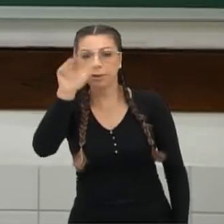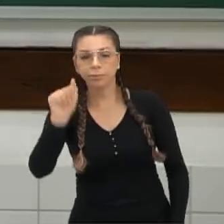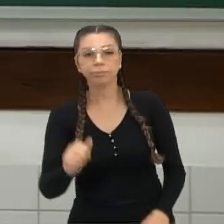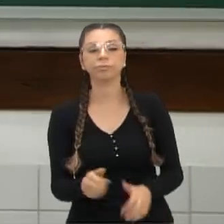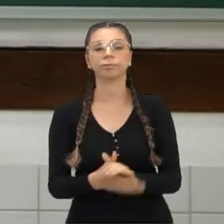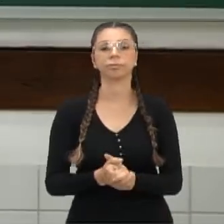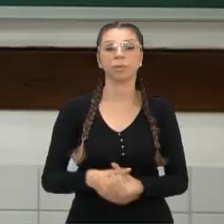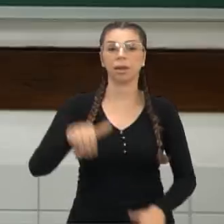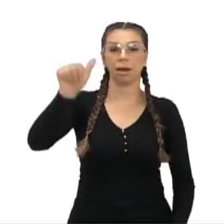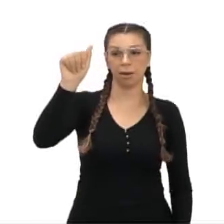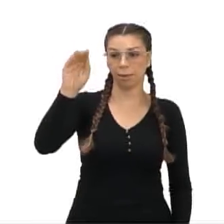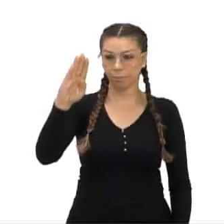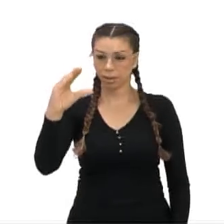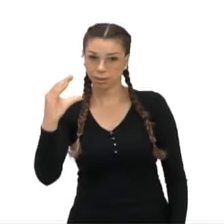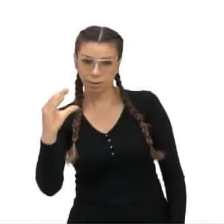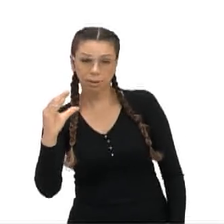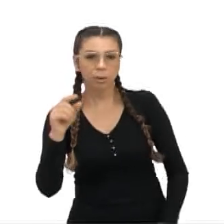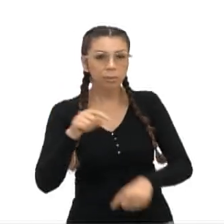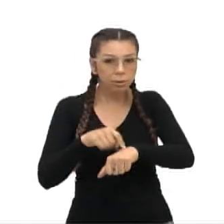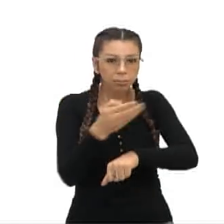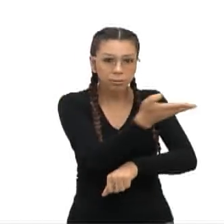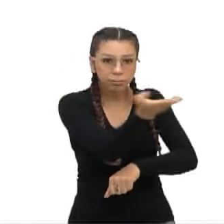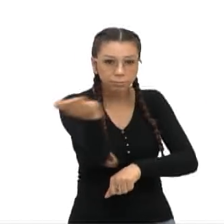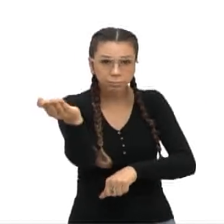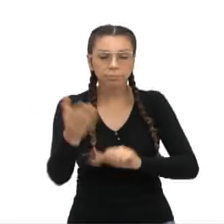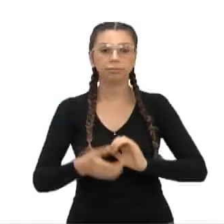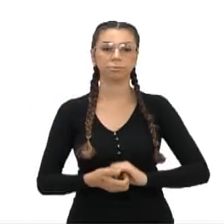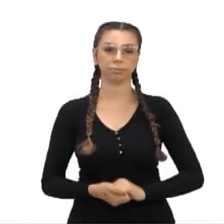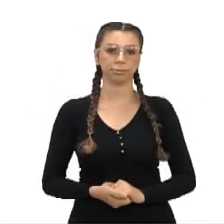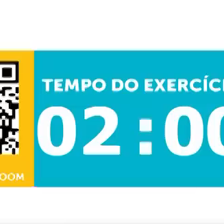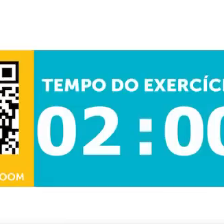letra C? Um tempo para vocês.